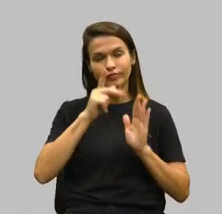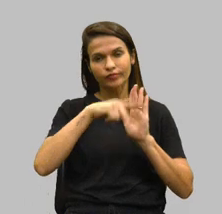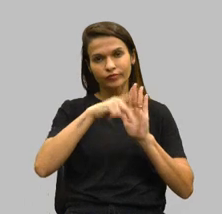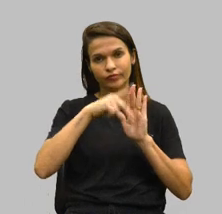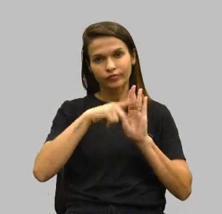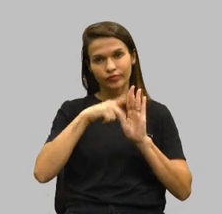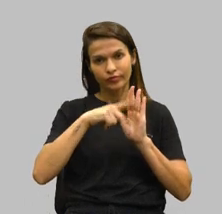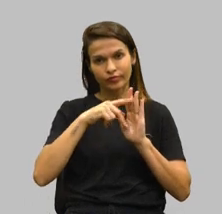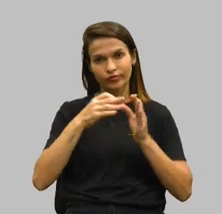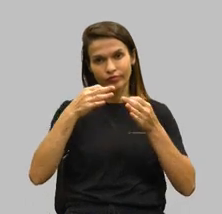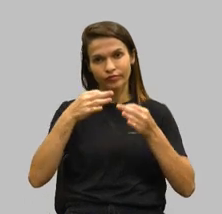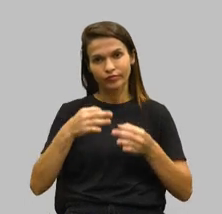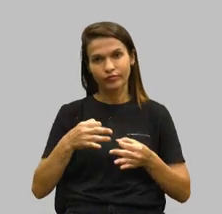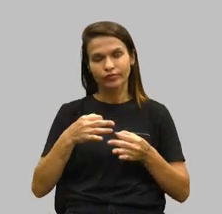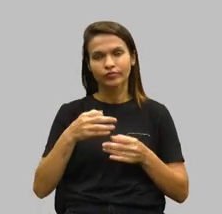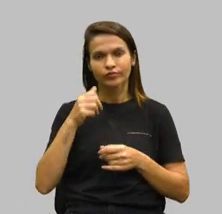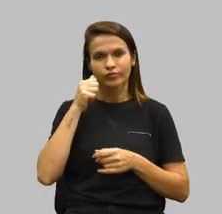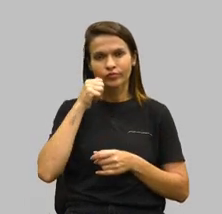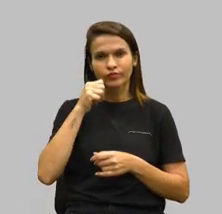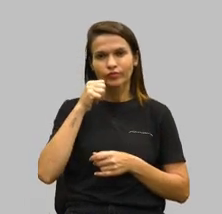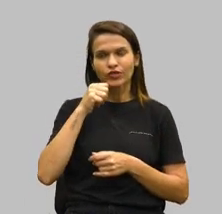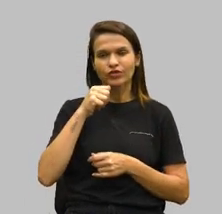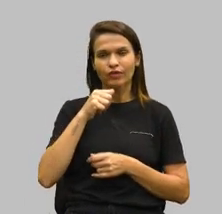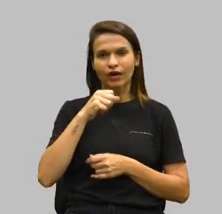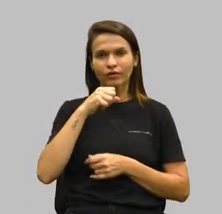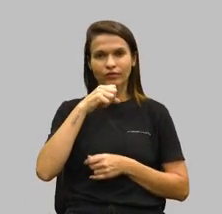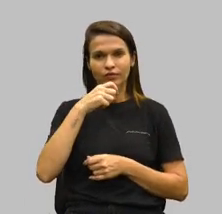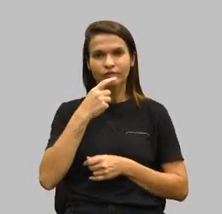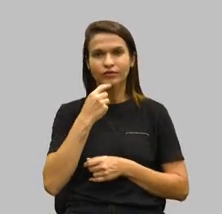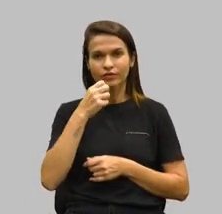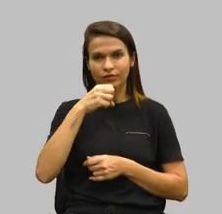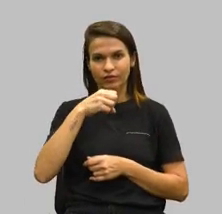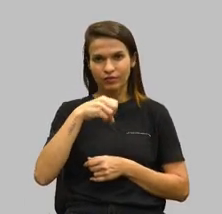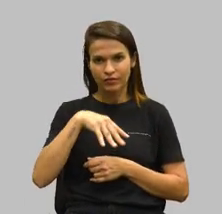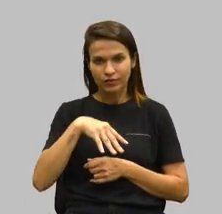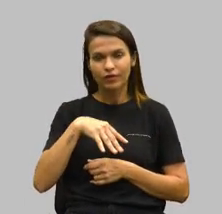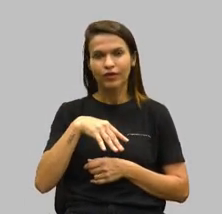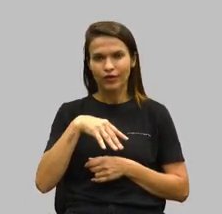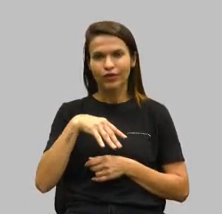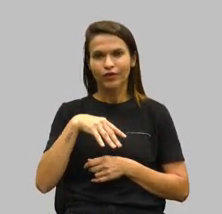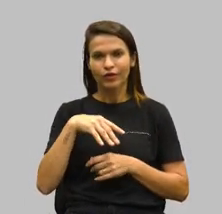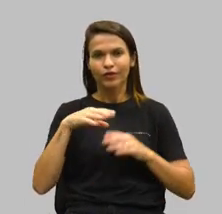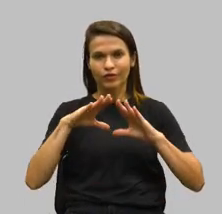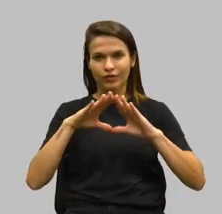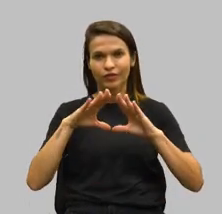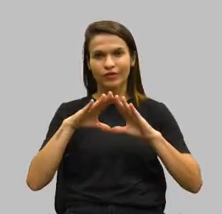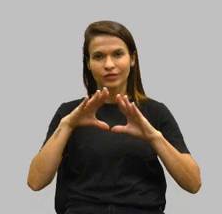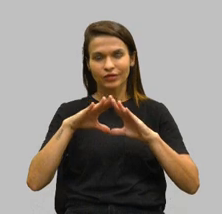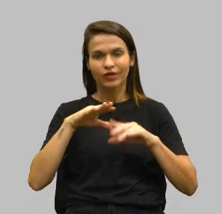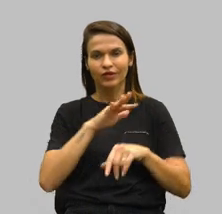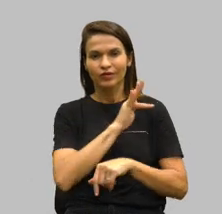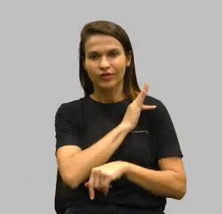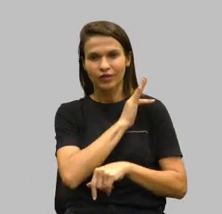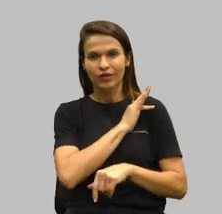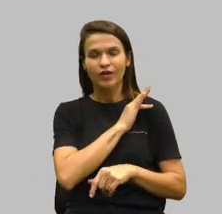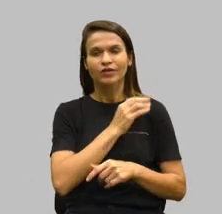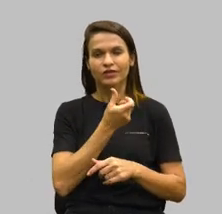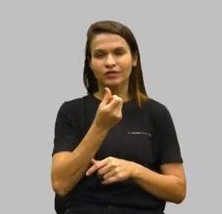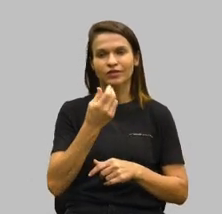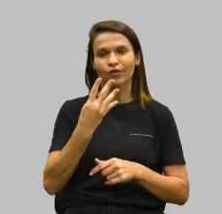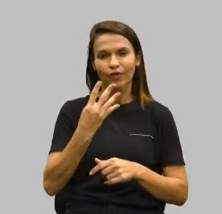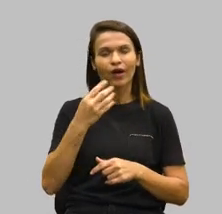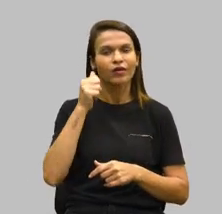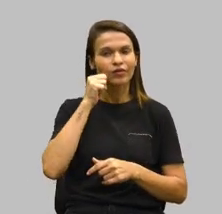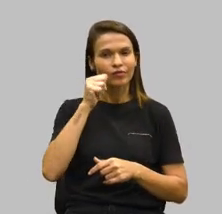dignidade menstrual também que nós já trouxemos no último Assembleia fiscaliza em que 1664 mulheres em unidades de acolhimento